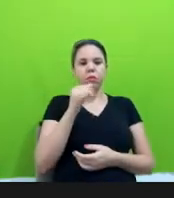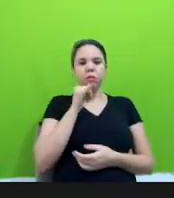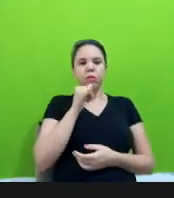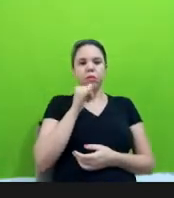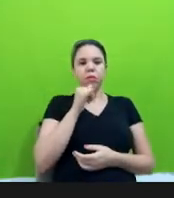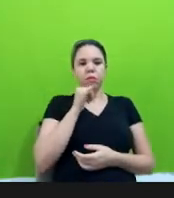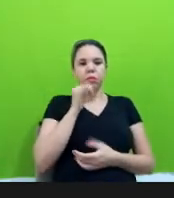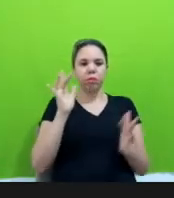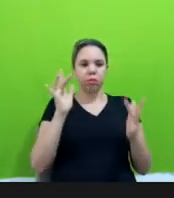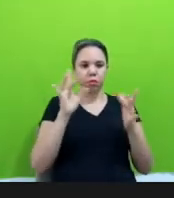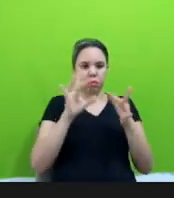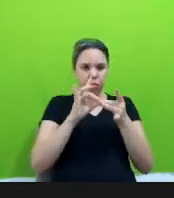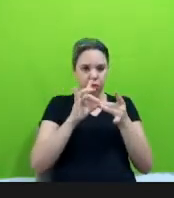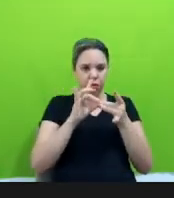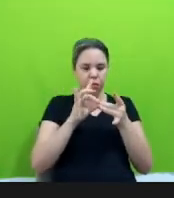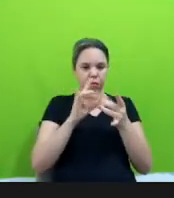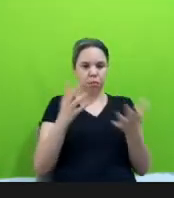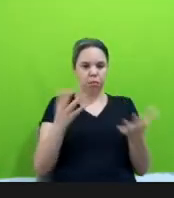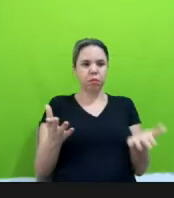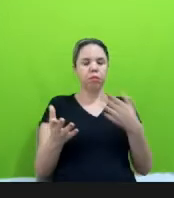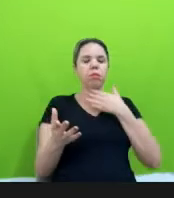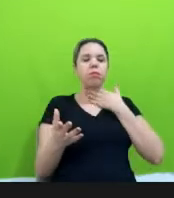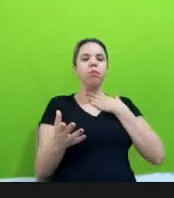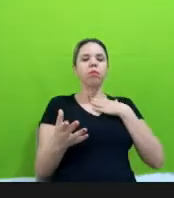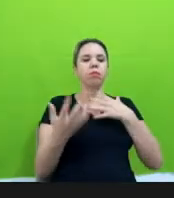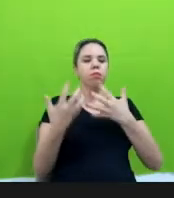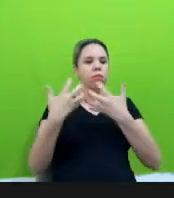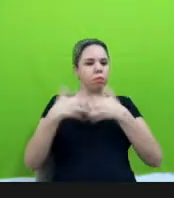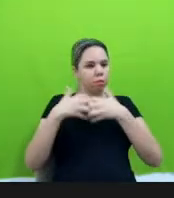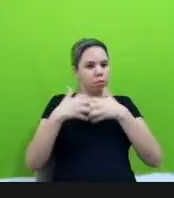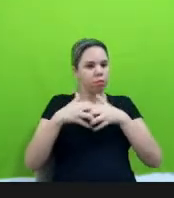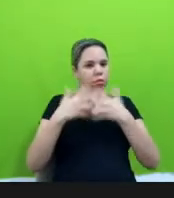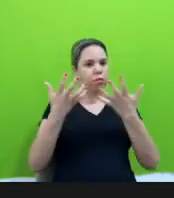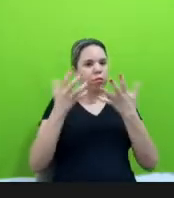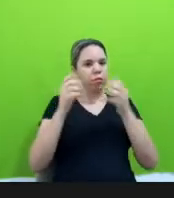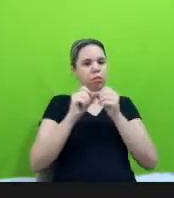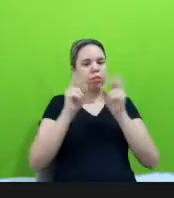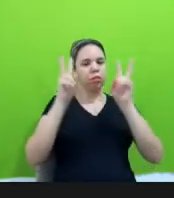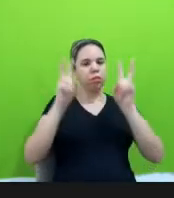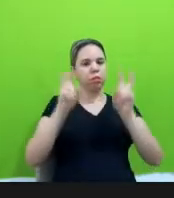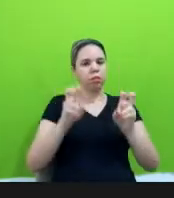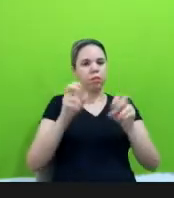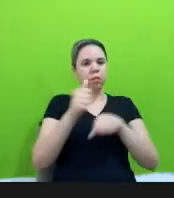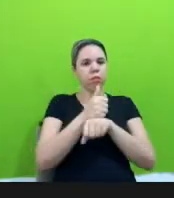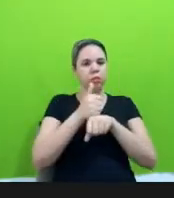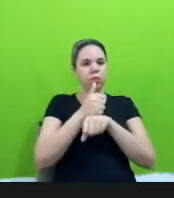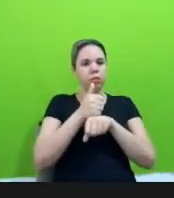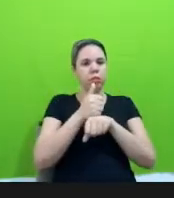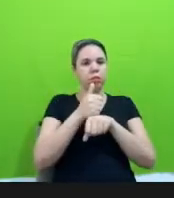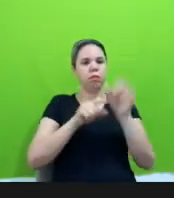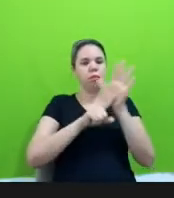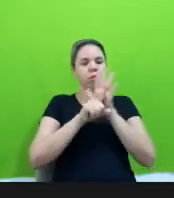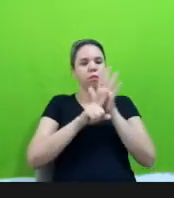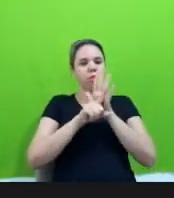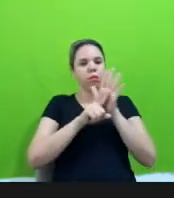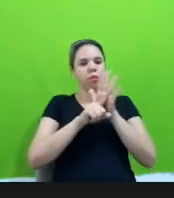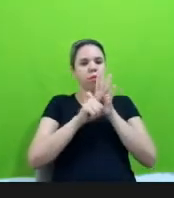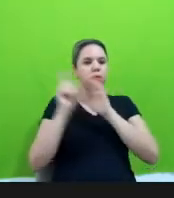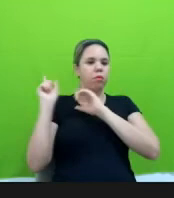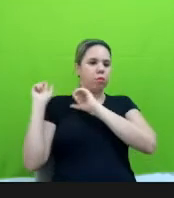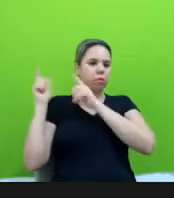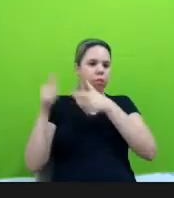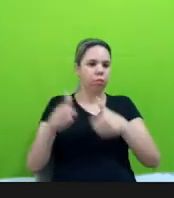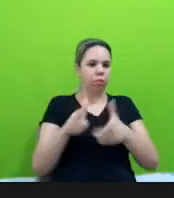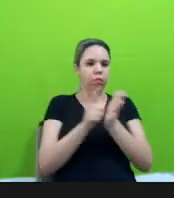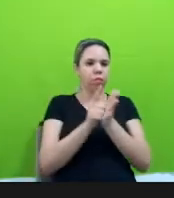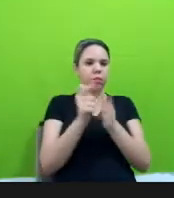vinculado à reflexão que a gente quer fazer sobre determinada área e também à apuração tradicional